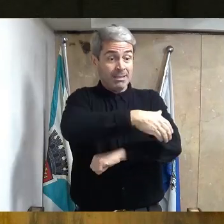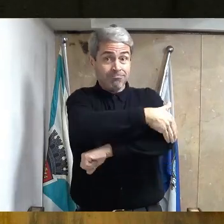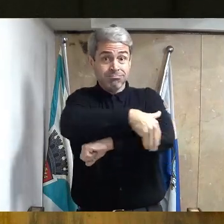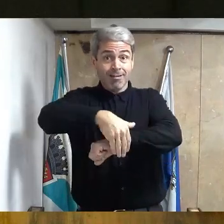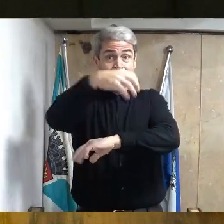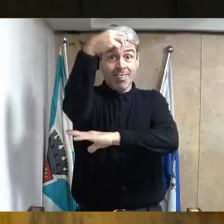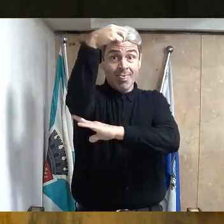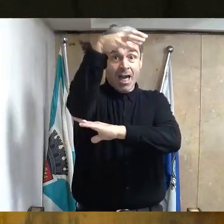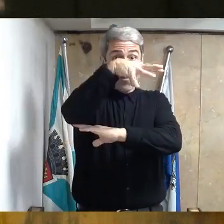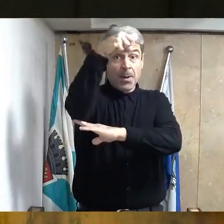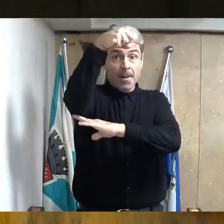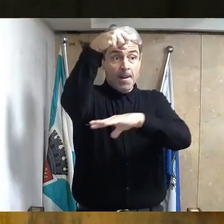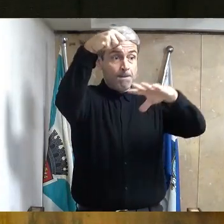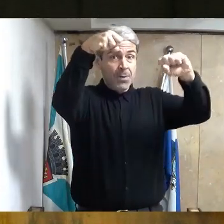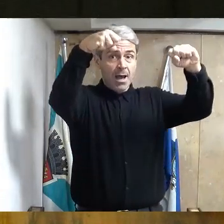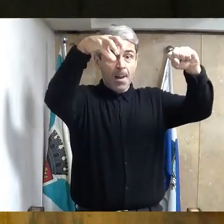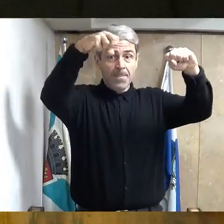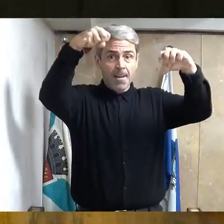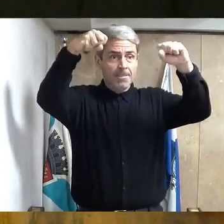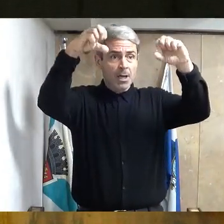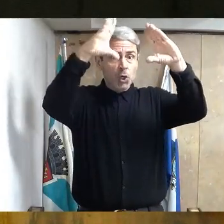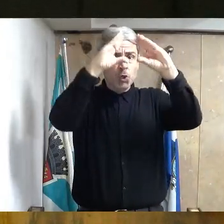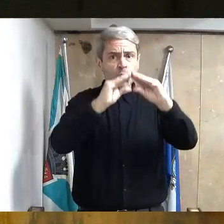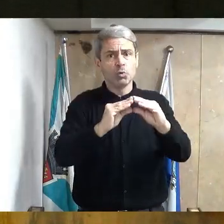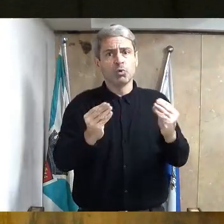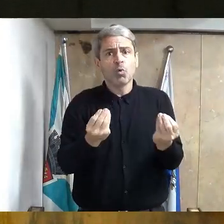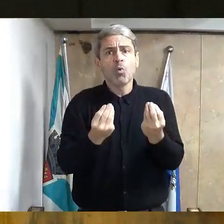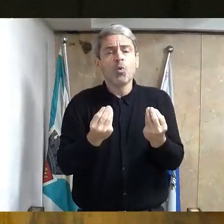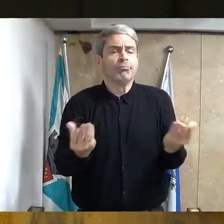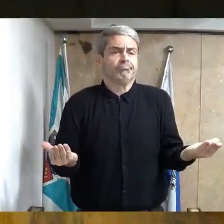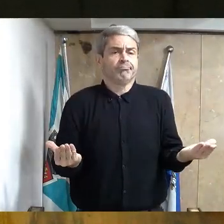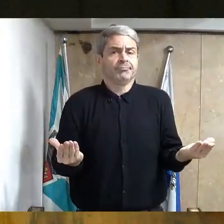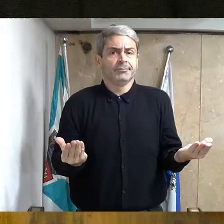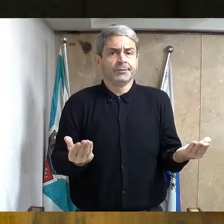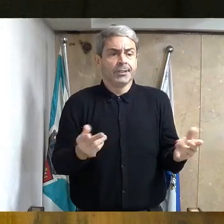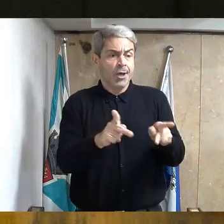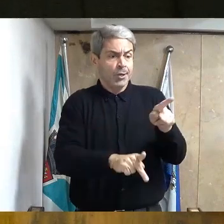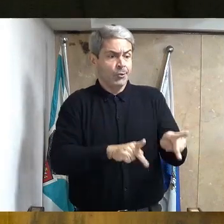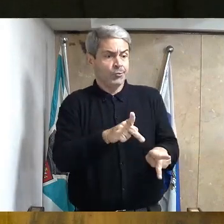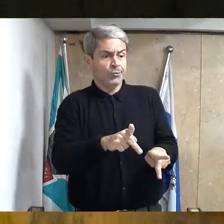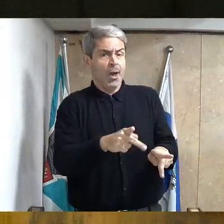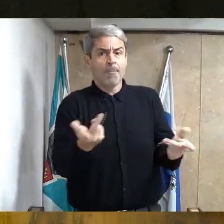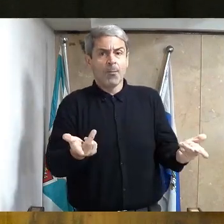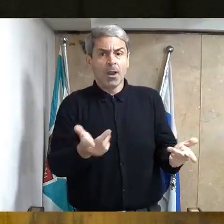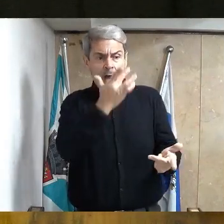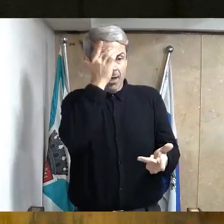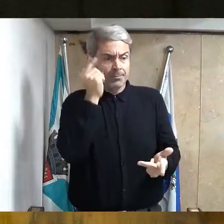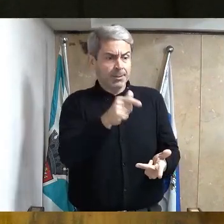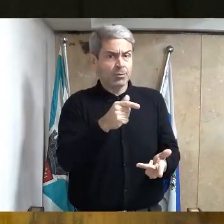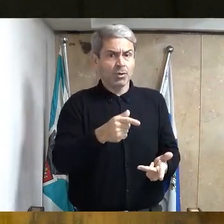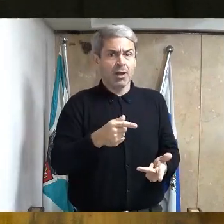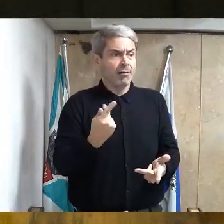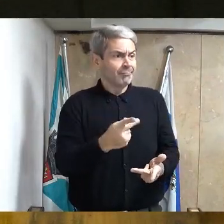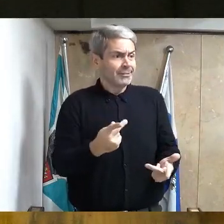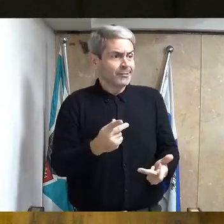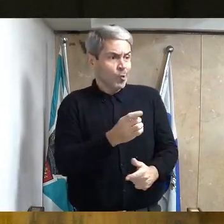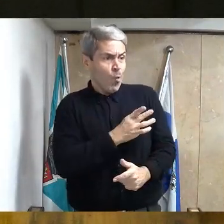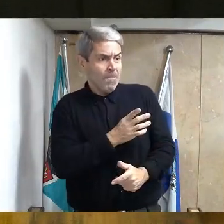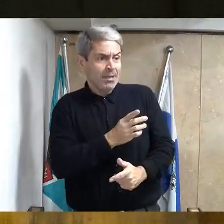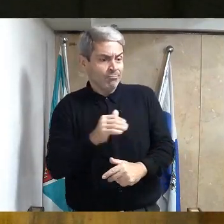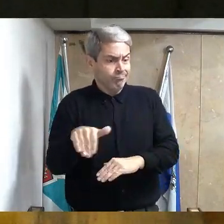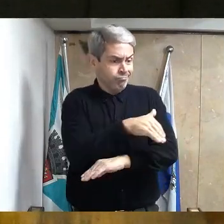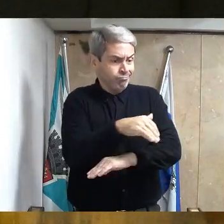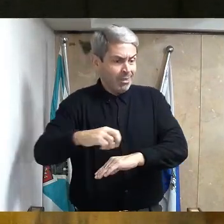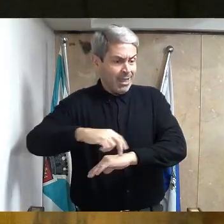se encontram em diversas escuridões, e os moradores e a população de Duque de Caxias conta com a gente. Nada